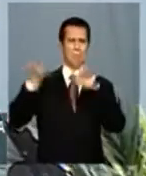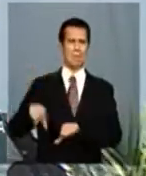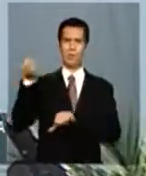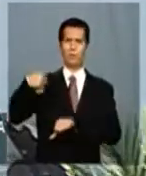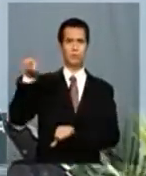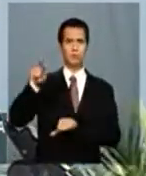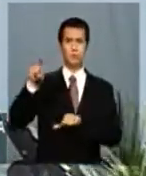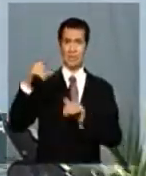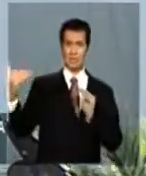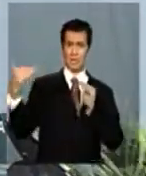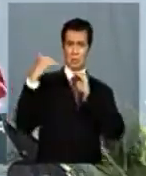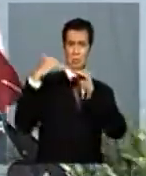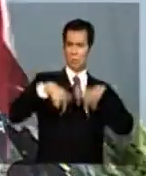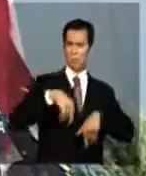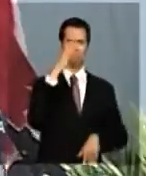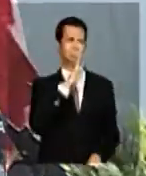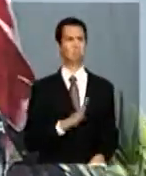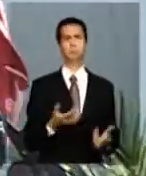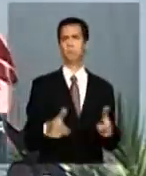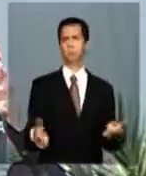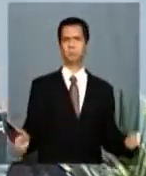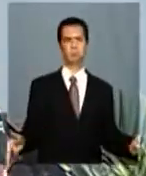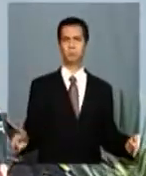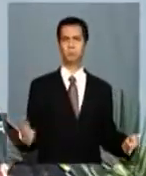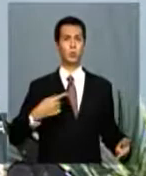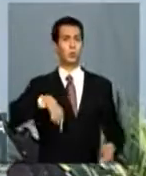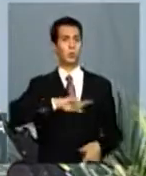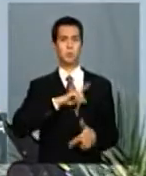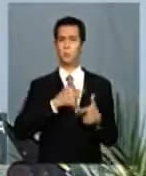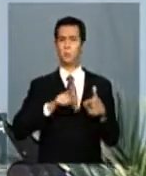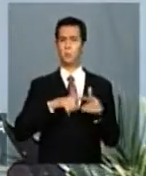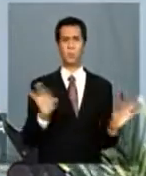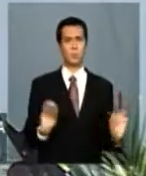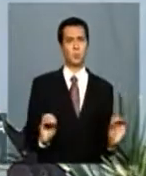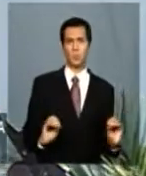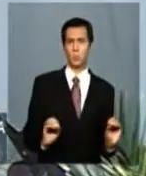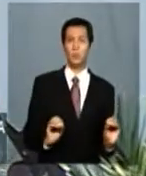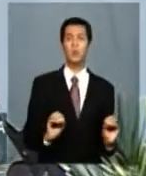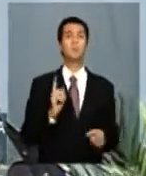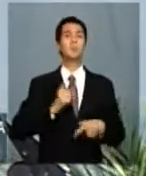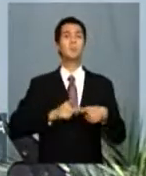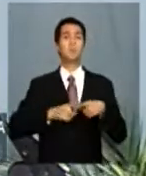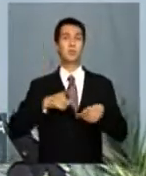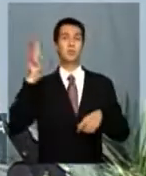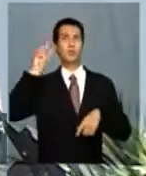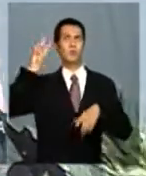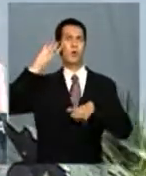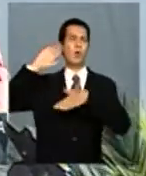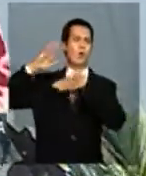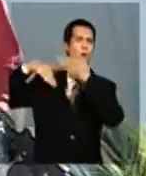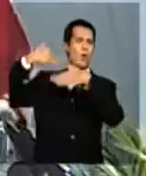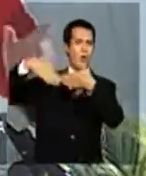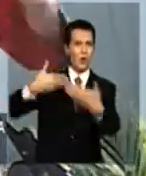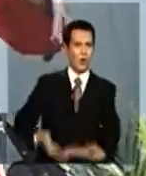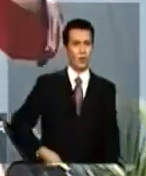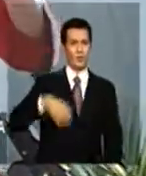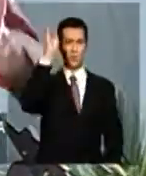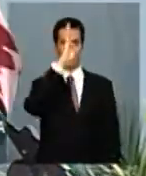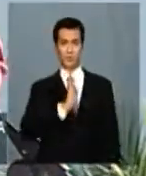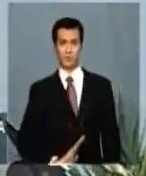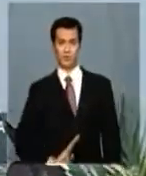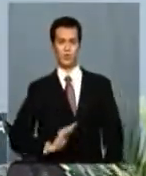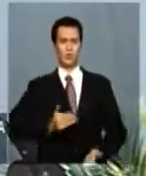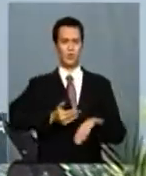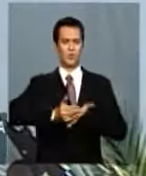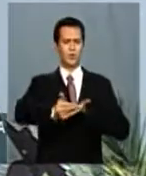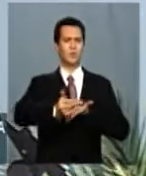temos esses graves problemas? Porque, ao longo da nossa história, nós, brasileiros, desde o